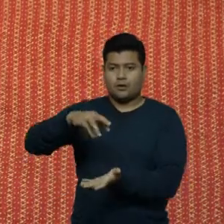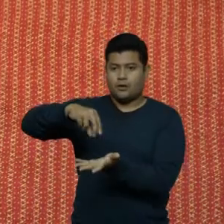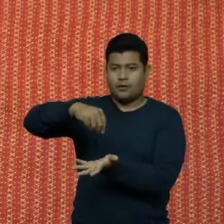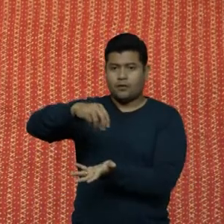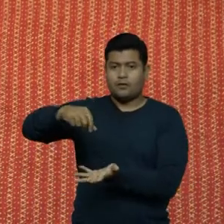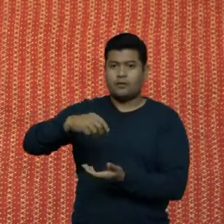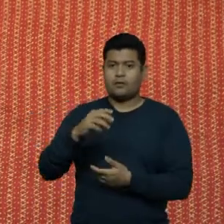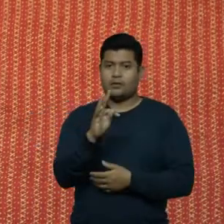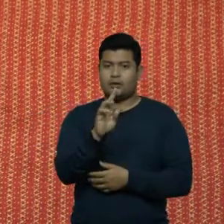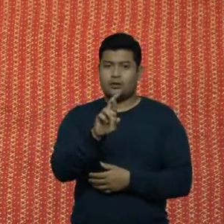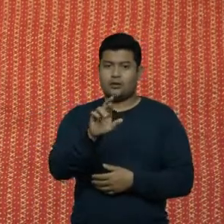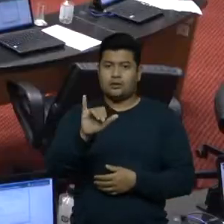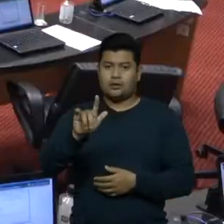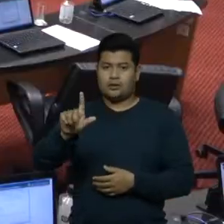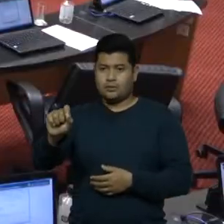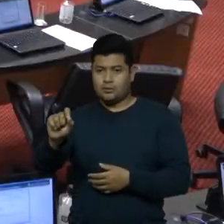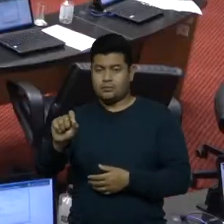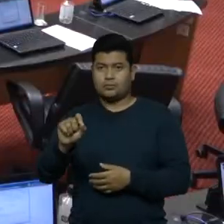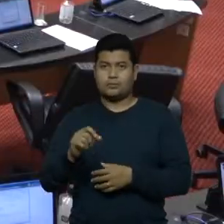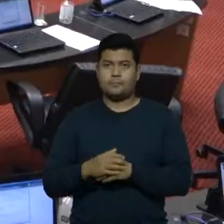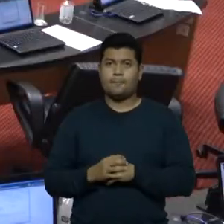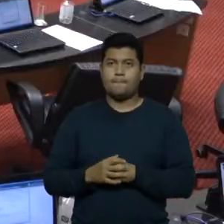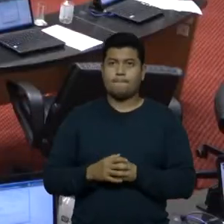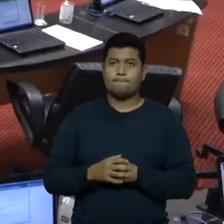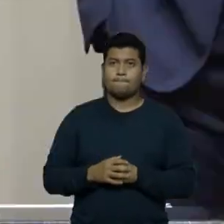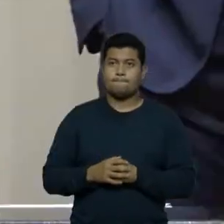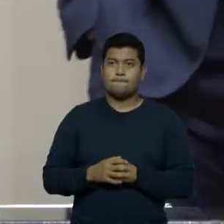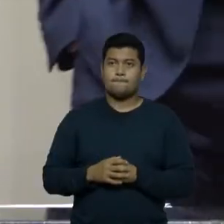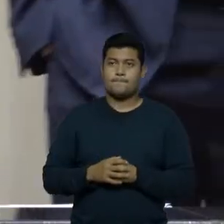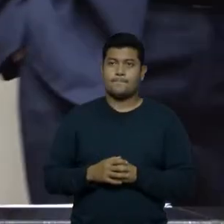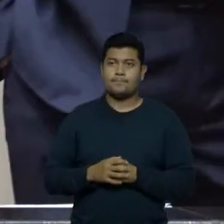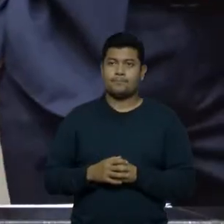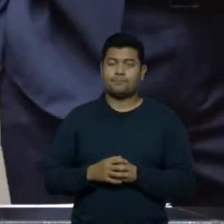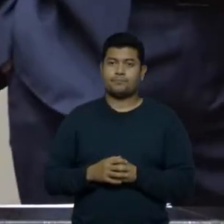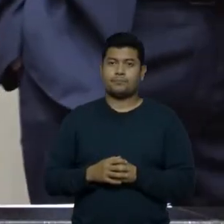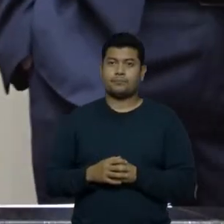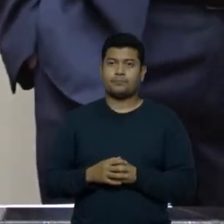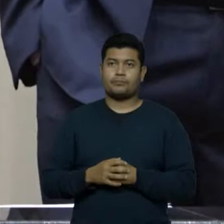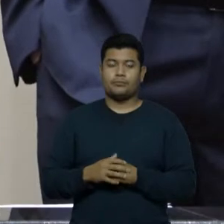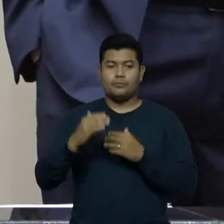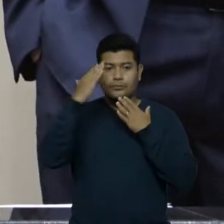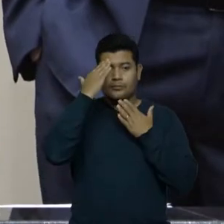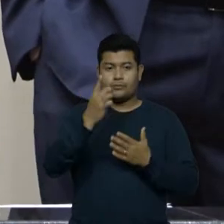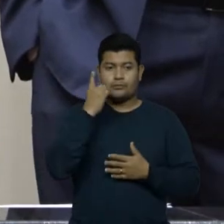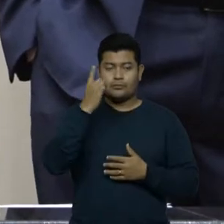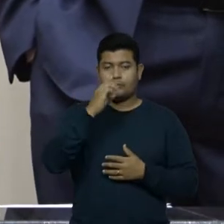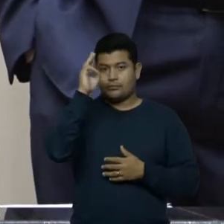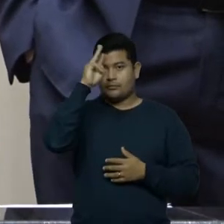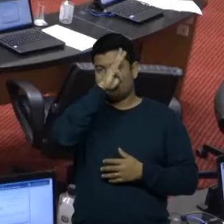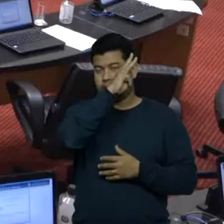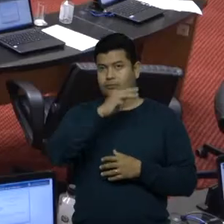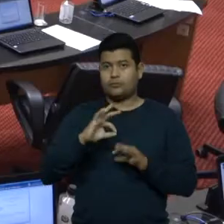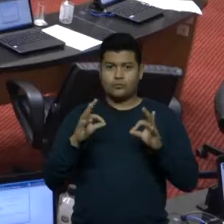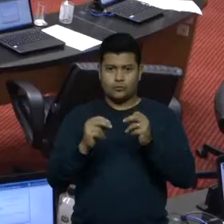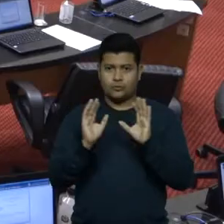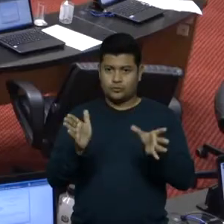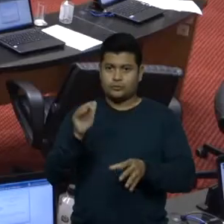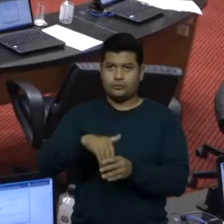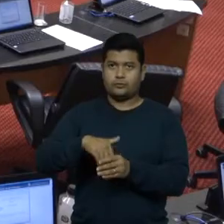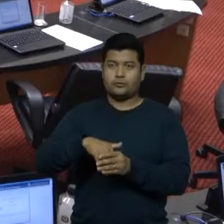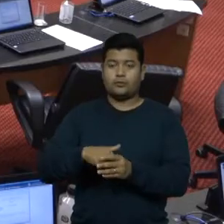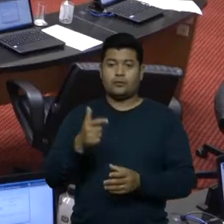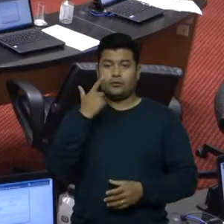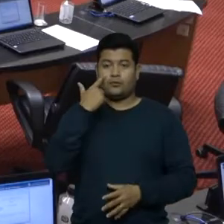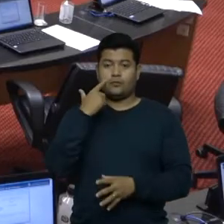aí o mercado Deputado vôlei todos os senhores deputados do tarot nós vamos escolher